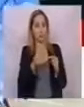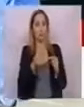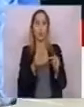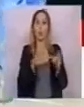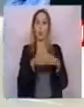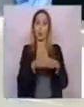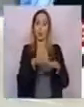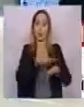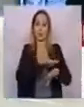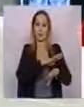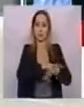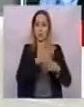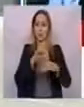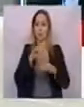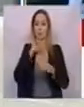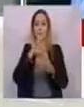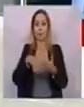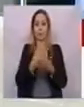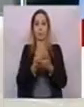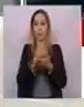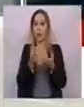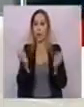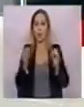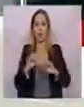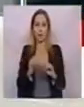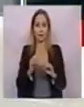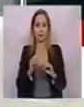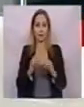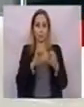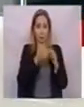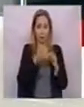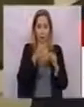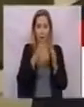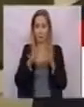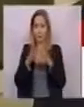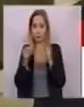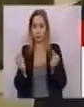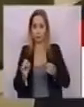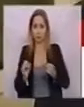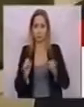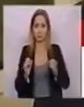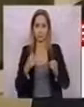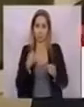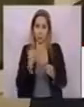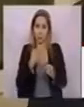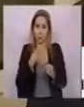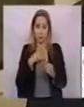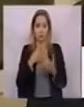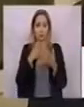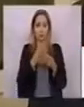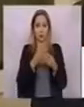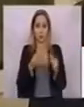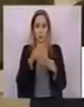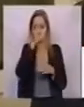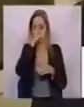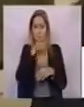que tarda em apresentar soluções muito concretas que possam ajudar os profissionais de saúde. E o Ministério da Saúde,